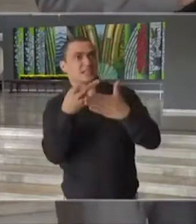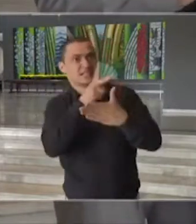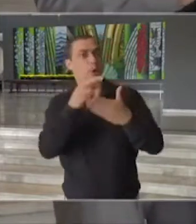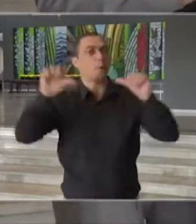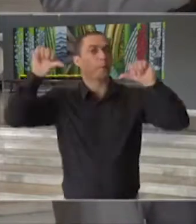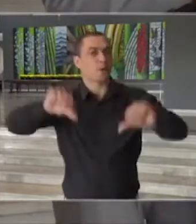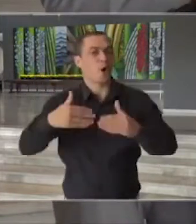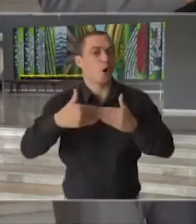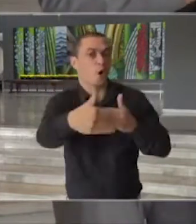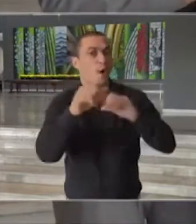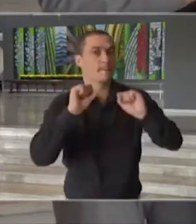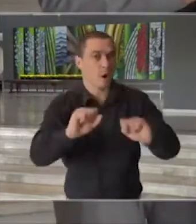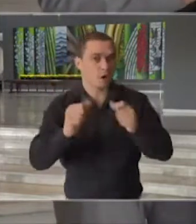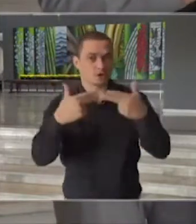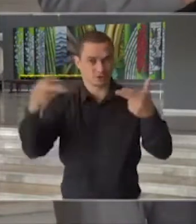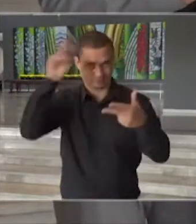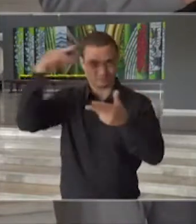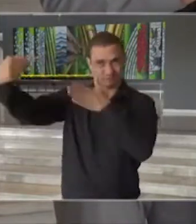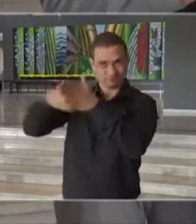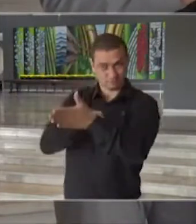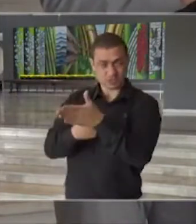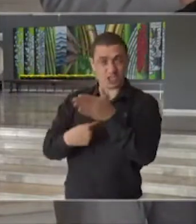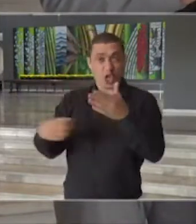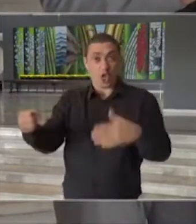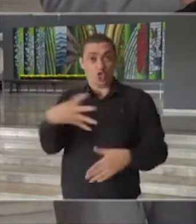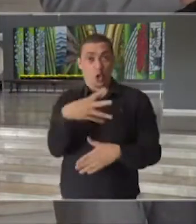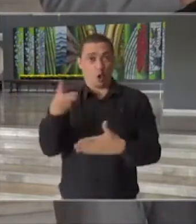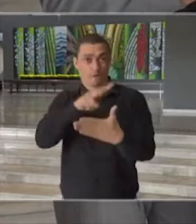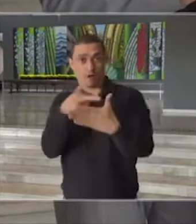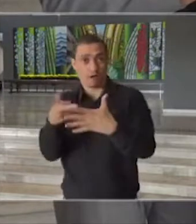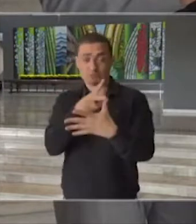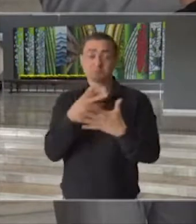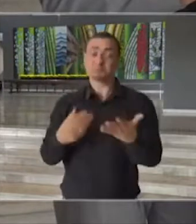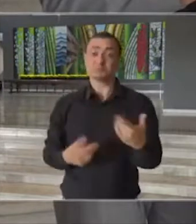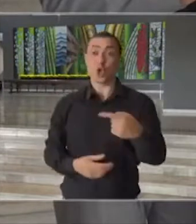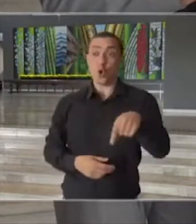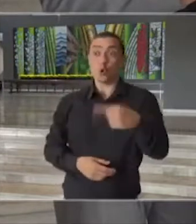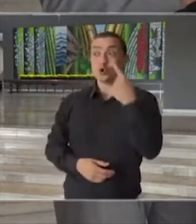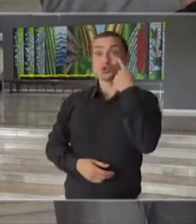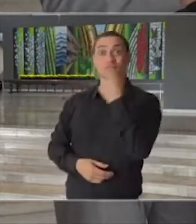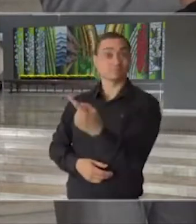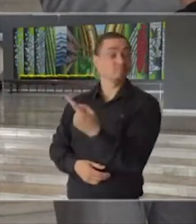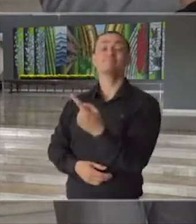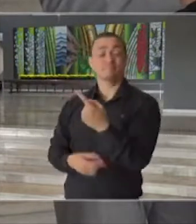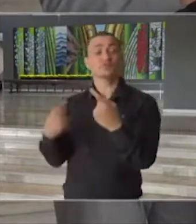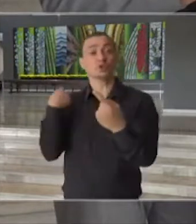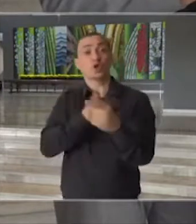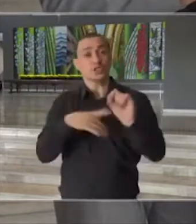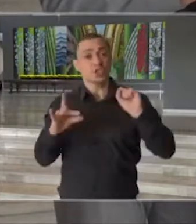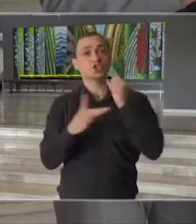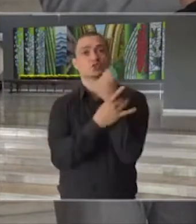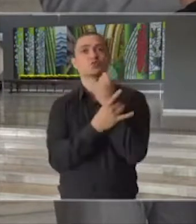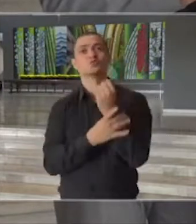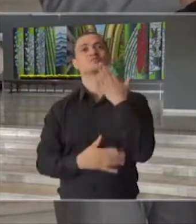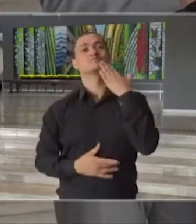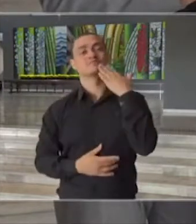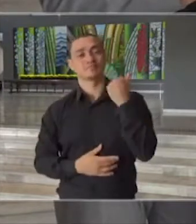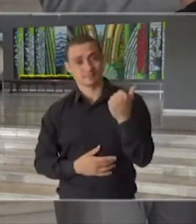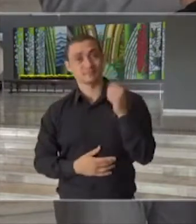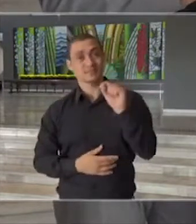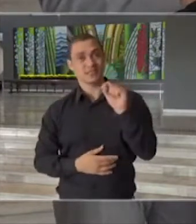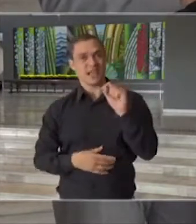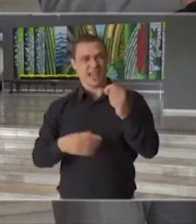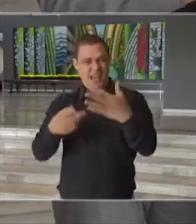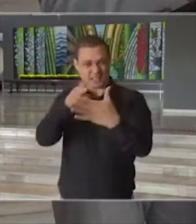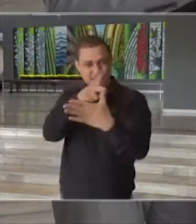piora da situação com essa nova fase de transição, hoje nós estamos bastante seguros de que ela